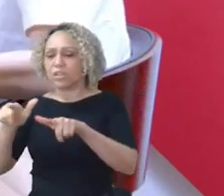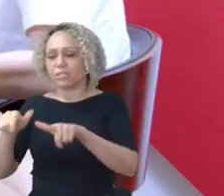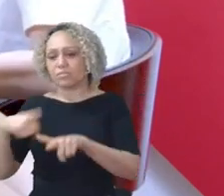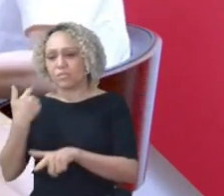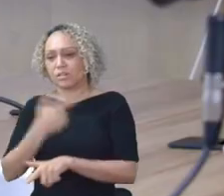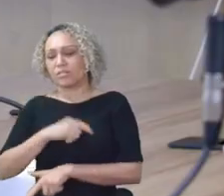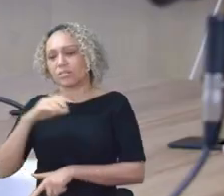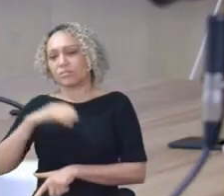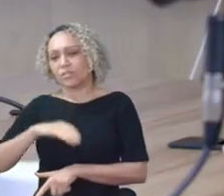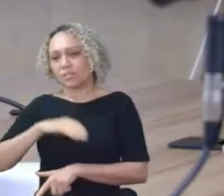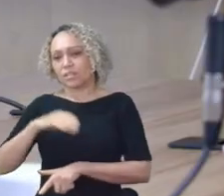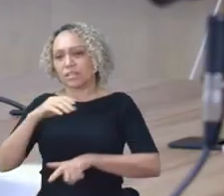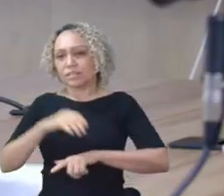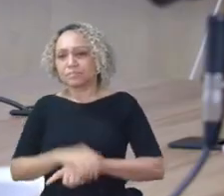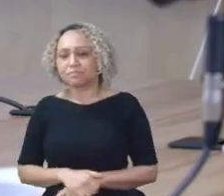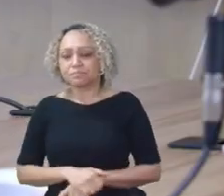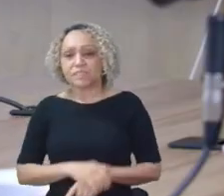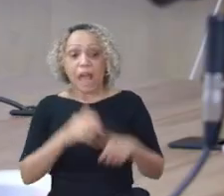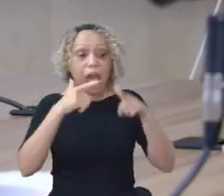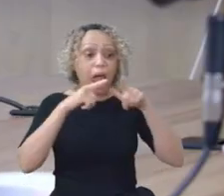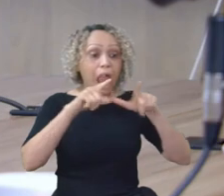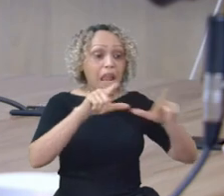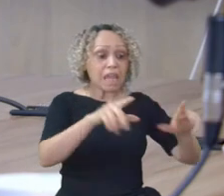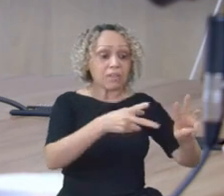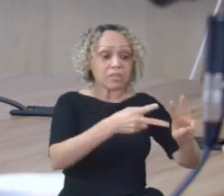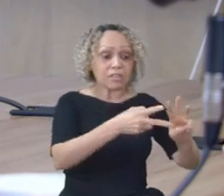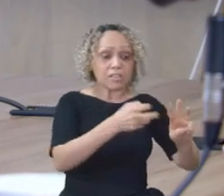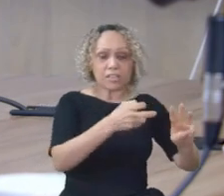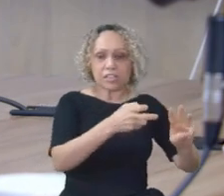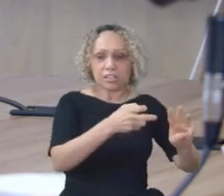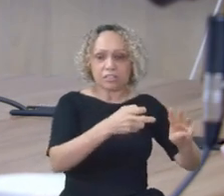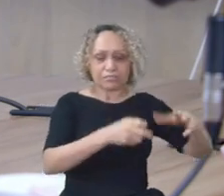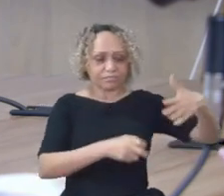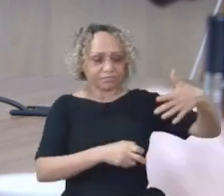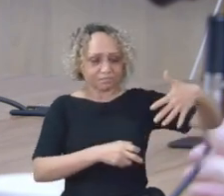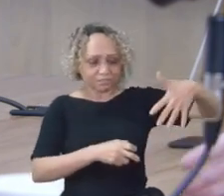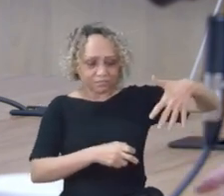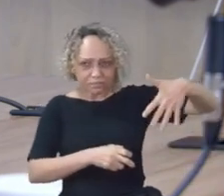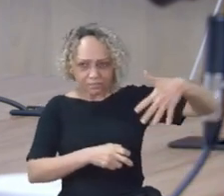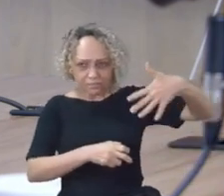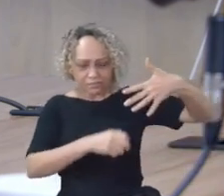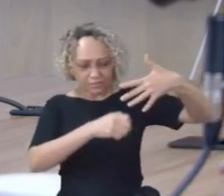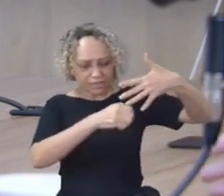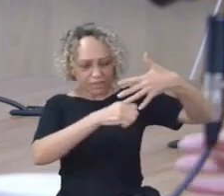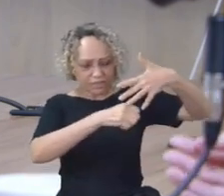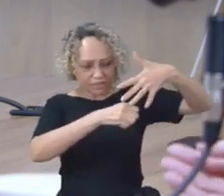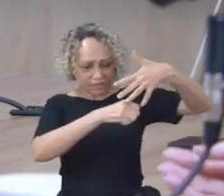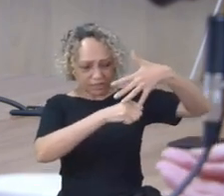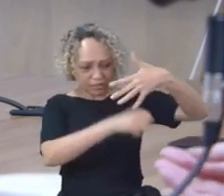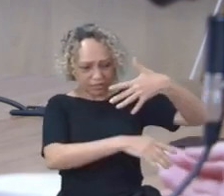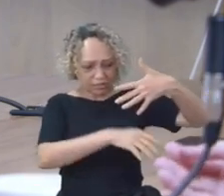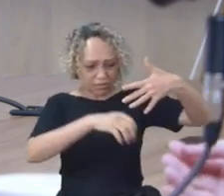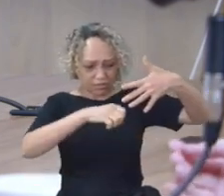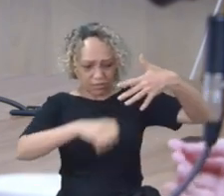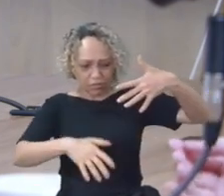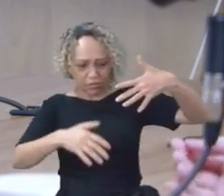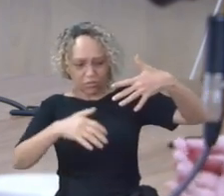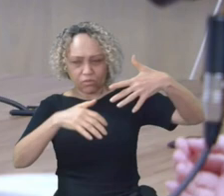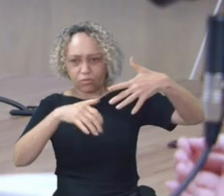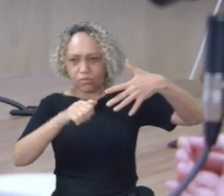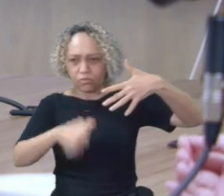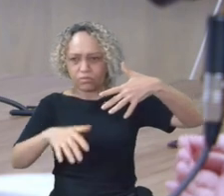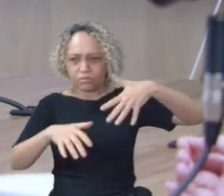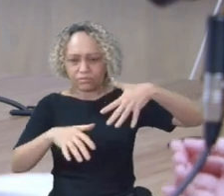divididos em alguns... A língua indígena é dividida em alguns troncos, né? Troncos linguísticos. O Macro-G, ele abarca alguns